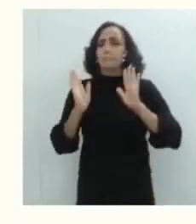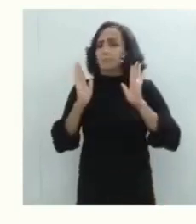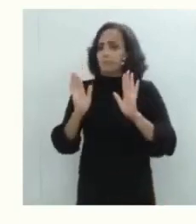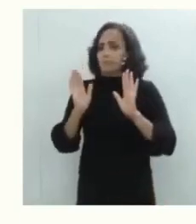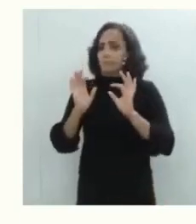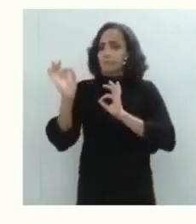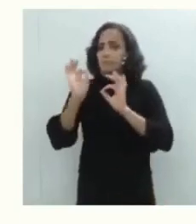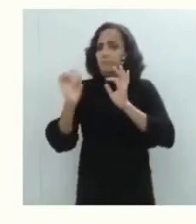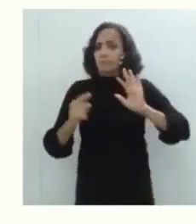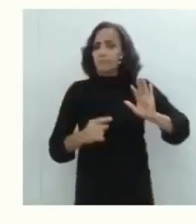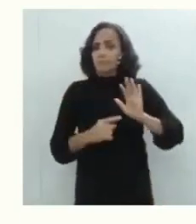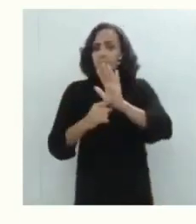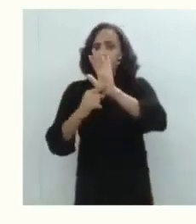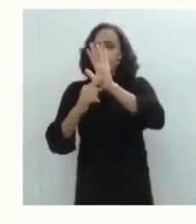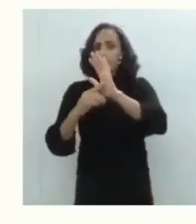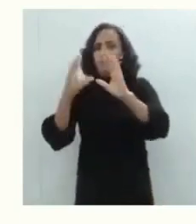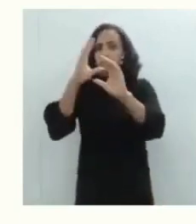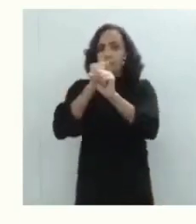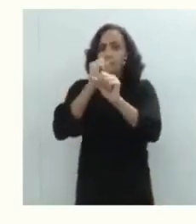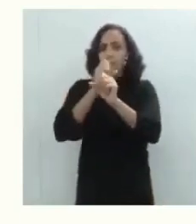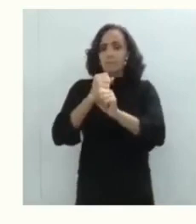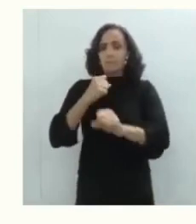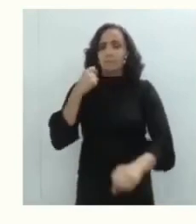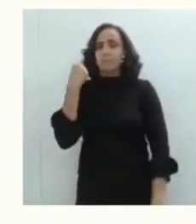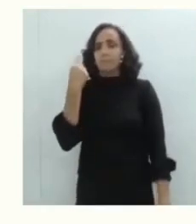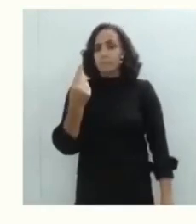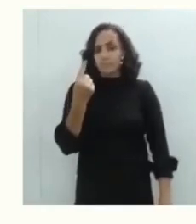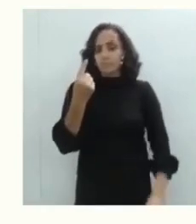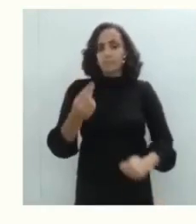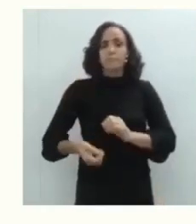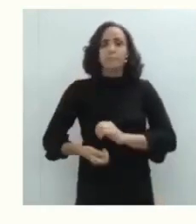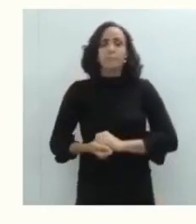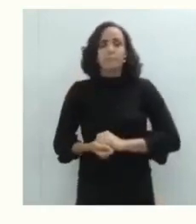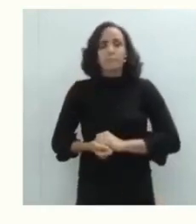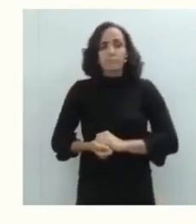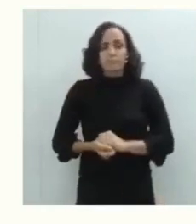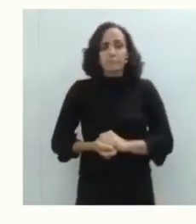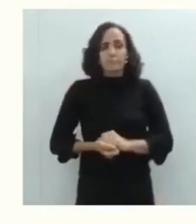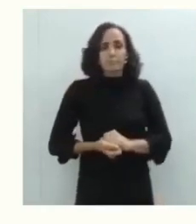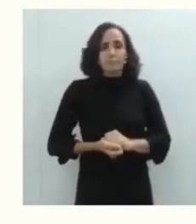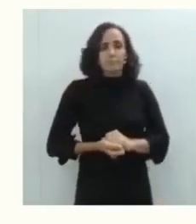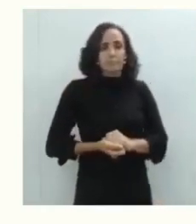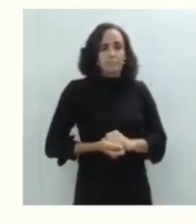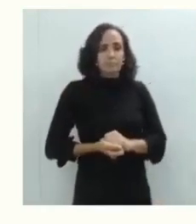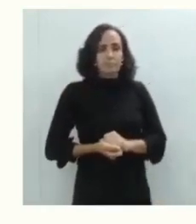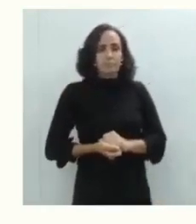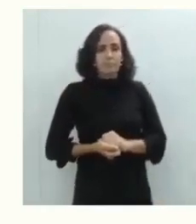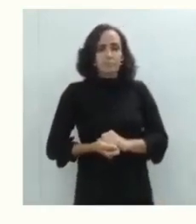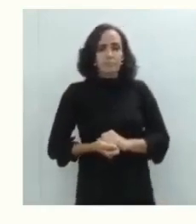disponibilizar a nota 1 por motivos didáticos. Tá? Deixa eu voltar aqui.